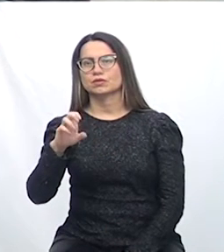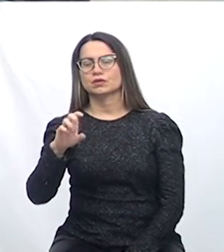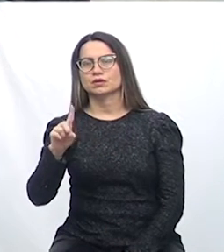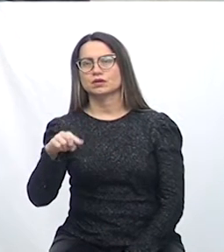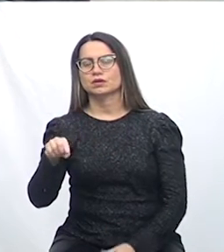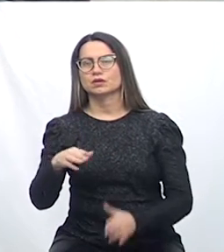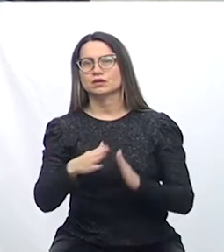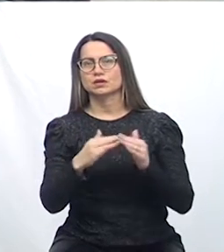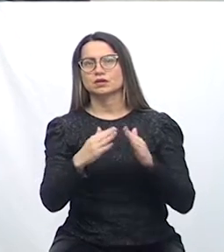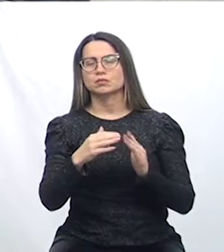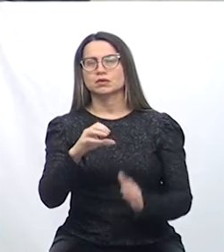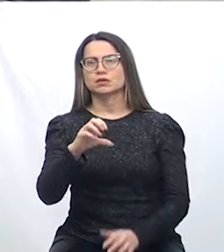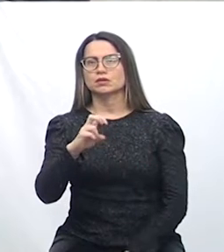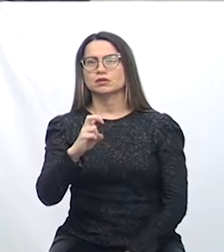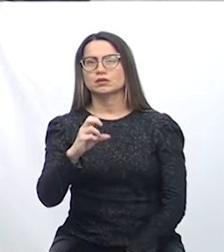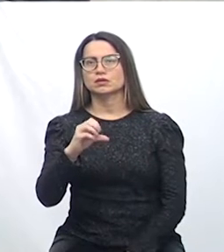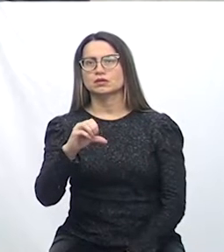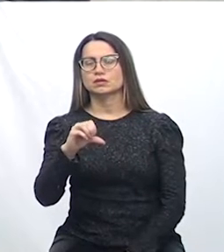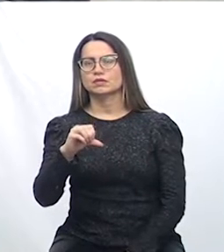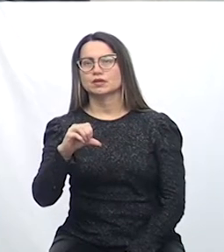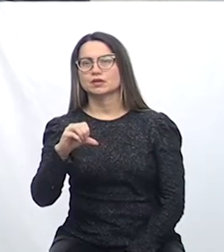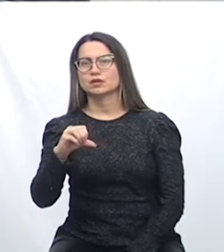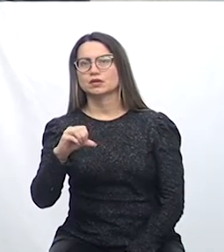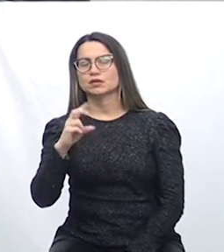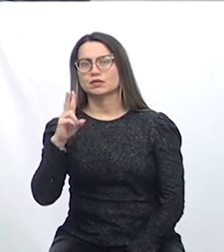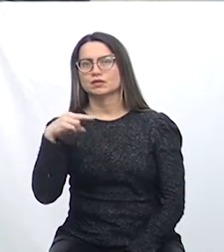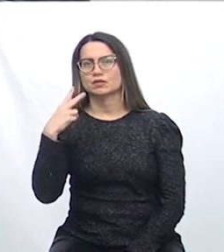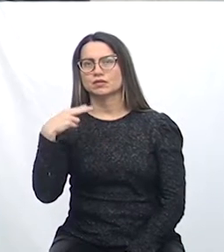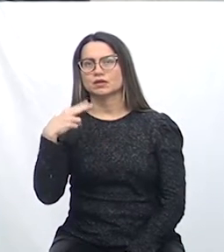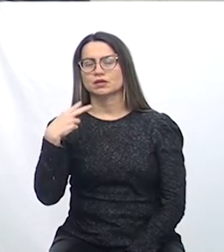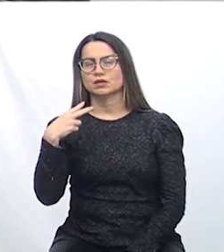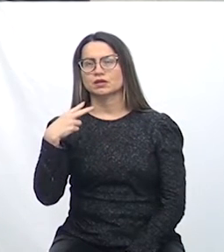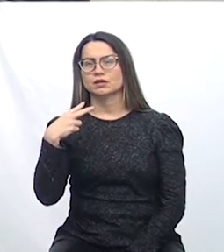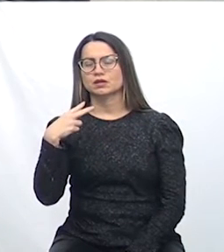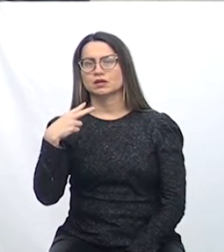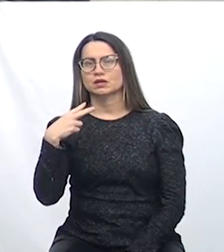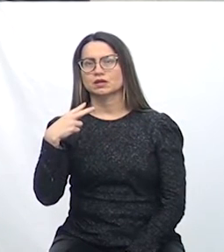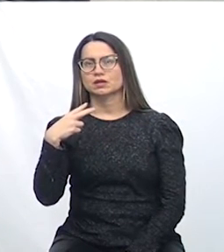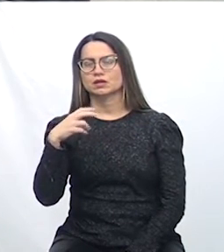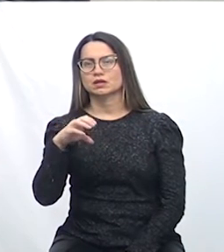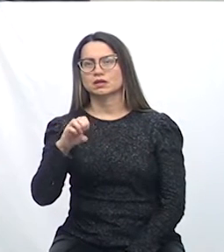Requerimento número 599-2022, de autoria da vereadora Sandra Jorge.